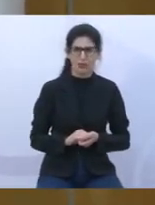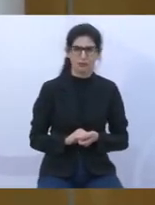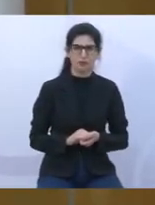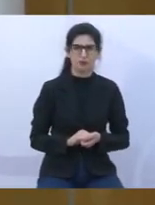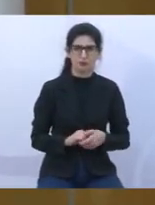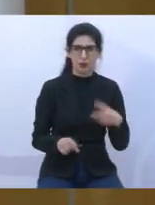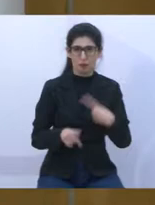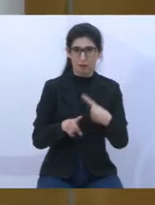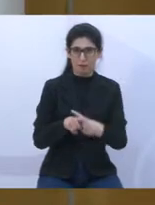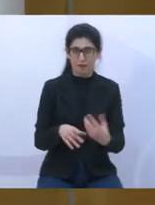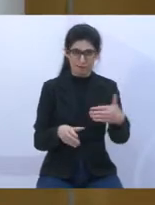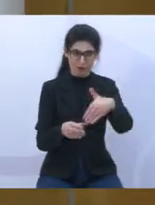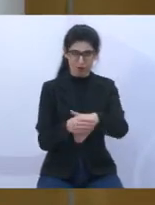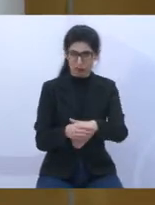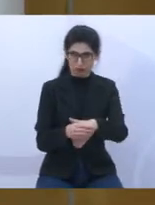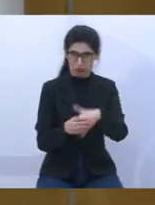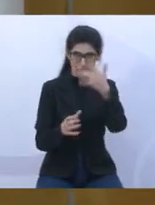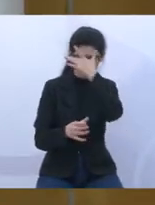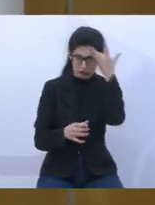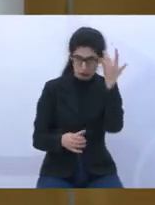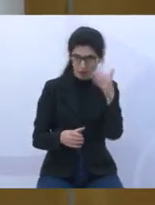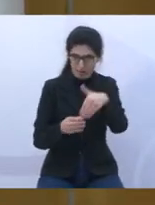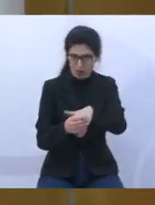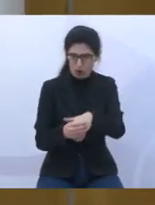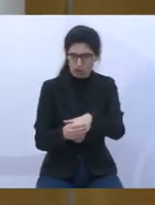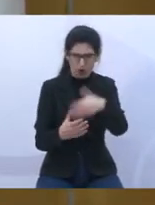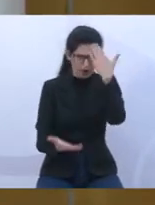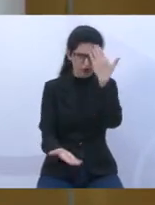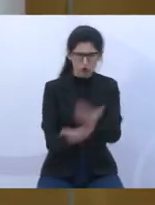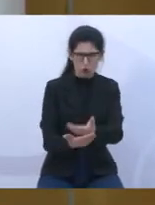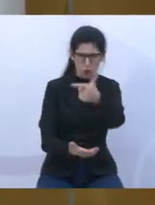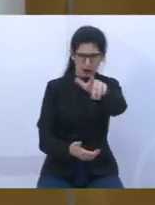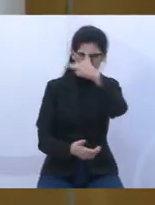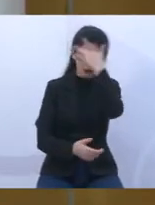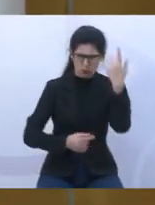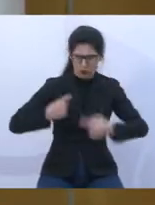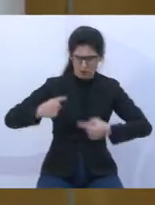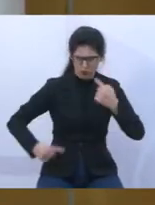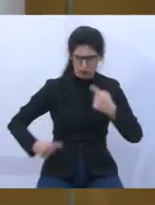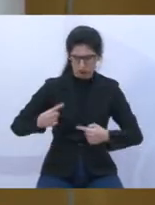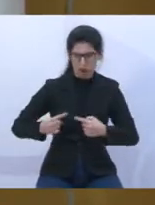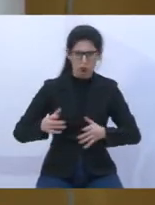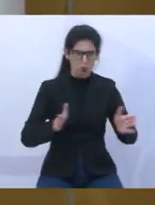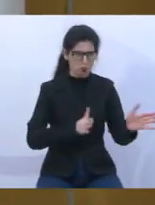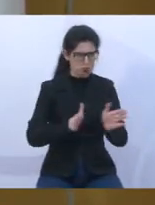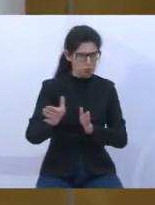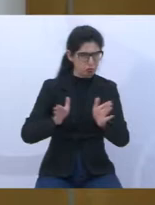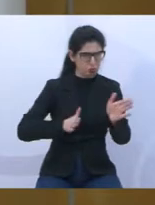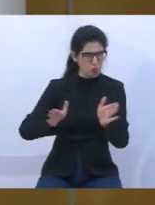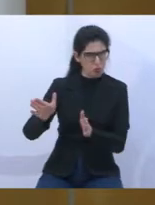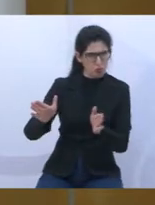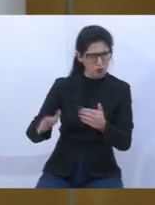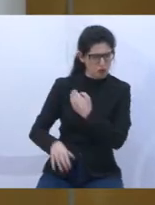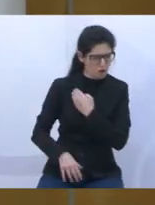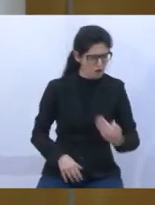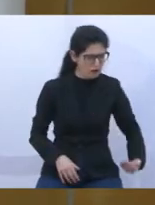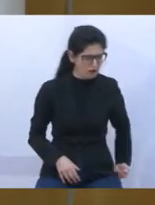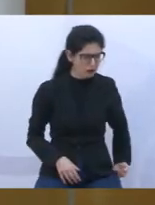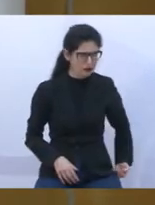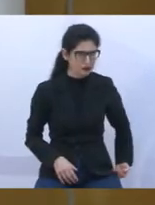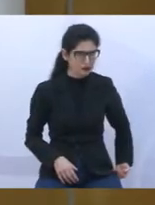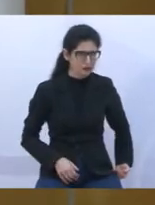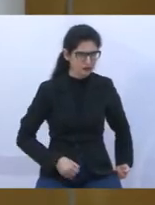digitou lá na urna a sua confiança no governo para que ele fizesse uma governança